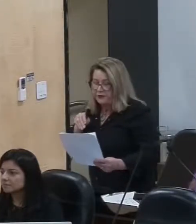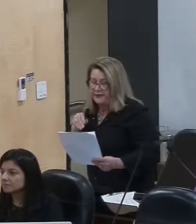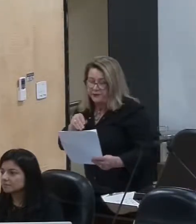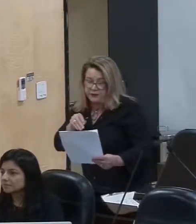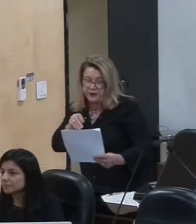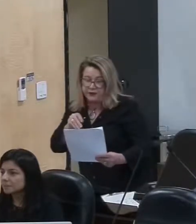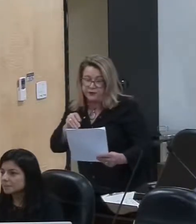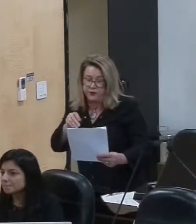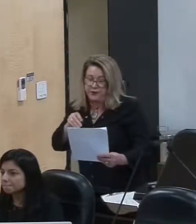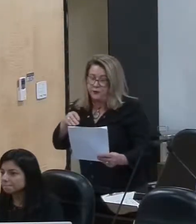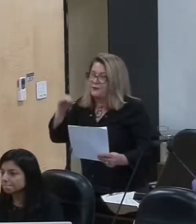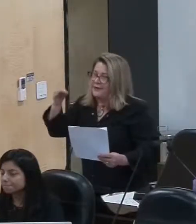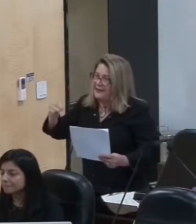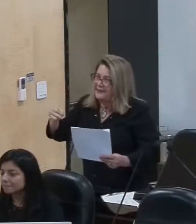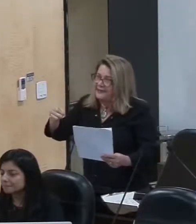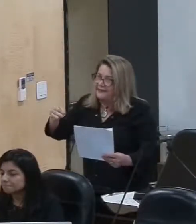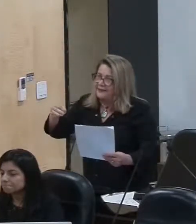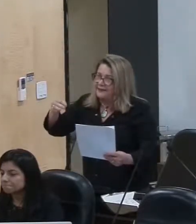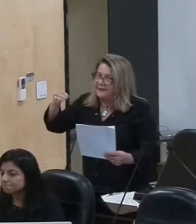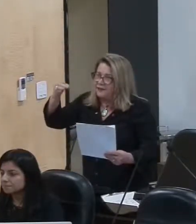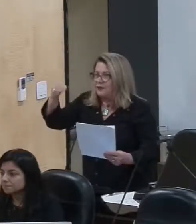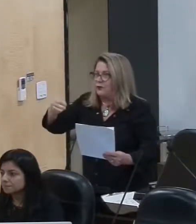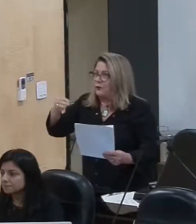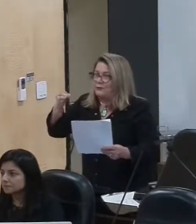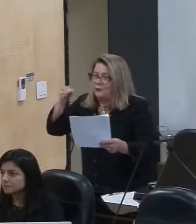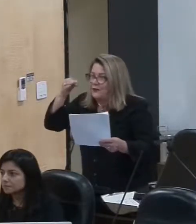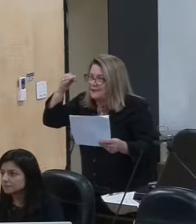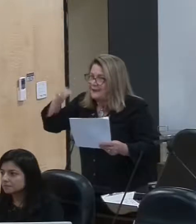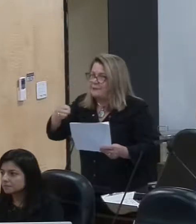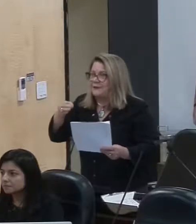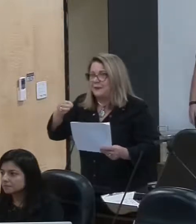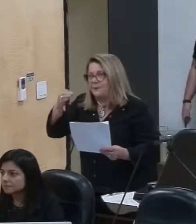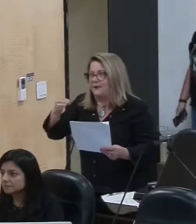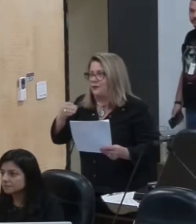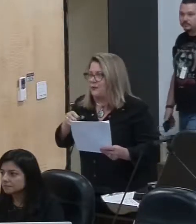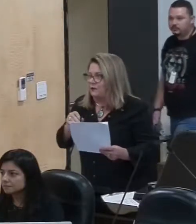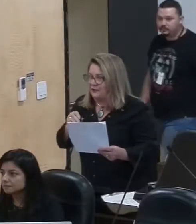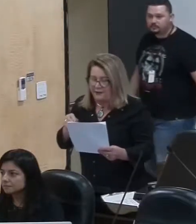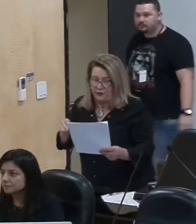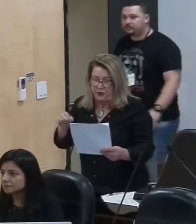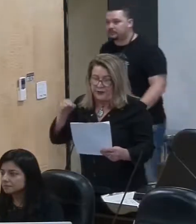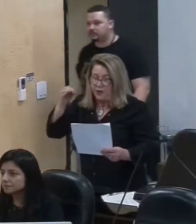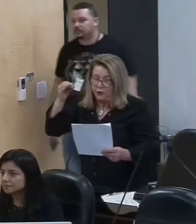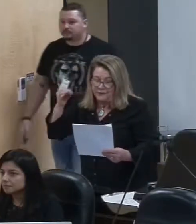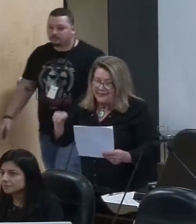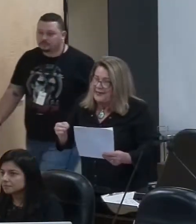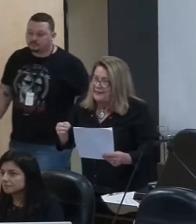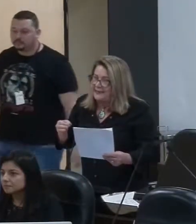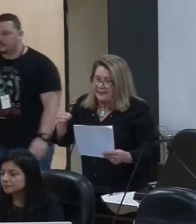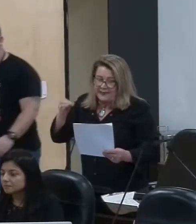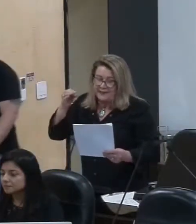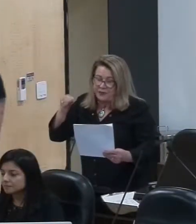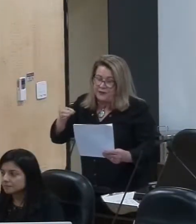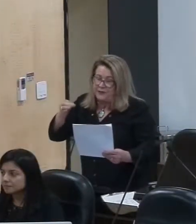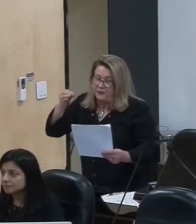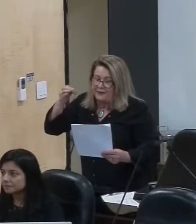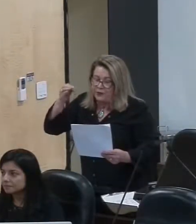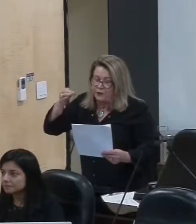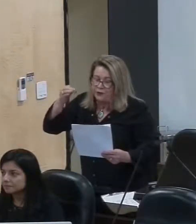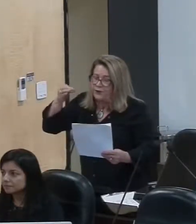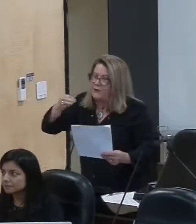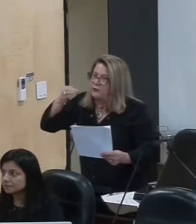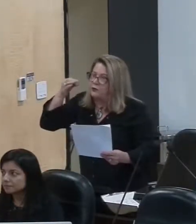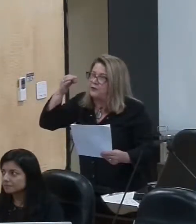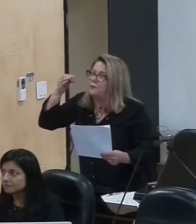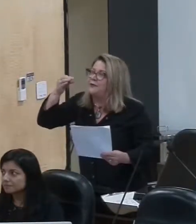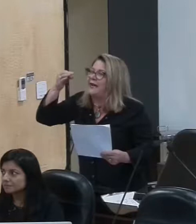realmente falar no sentido de que o TAC, eu até sabia que isso ia acontecer hoje. O TAC, esse